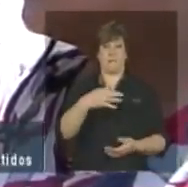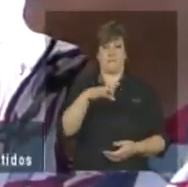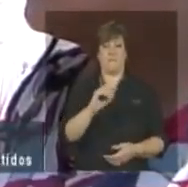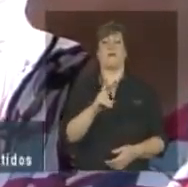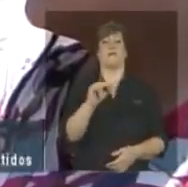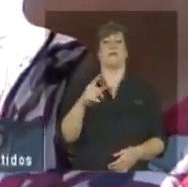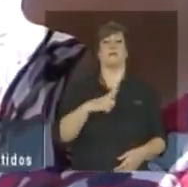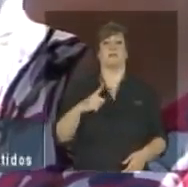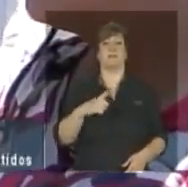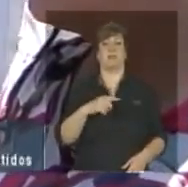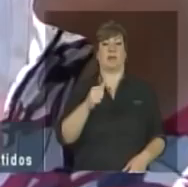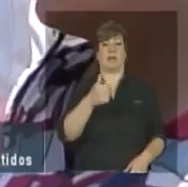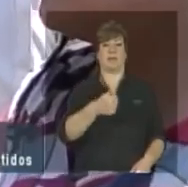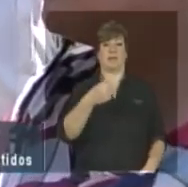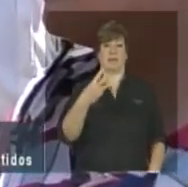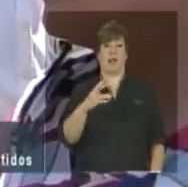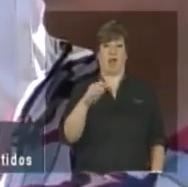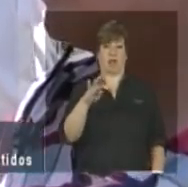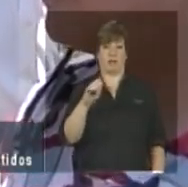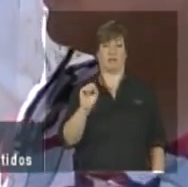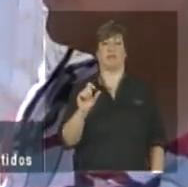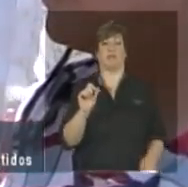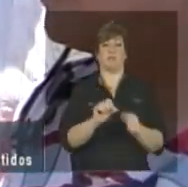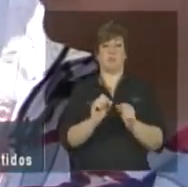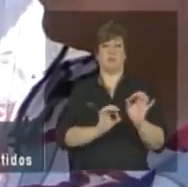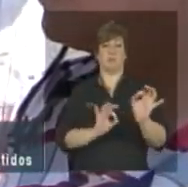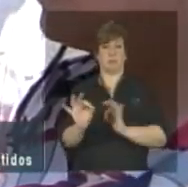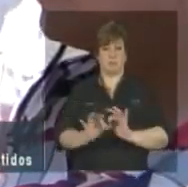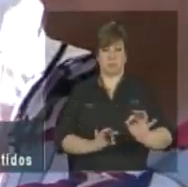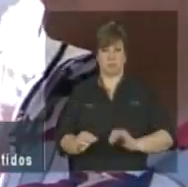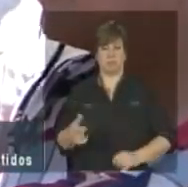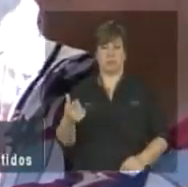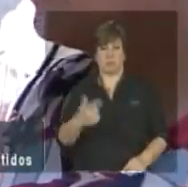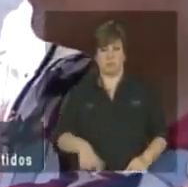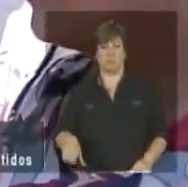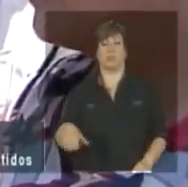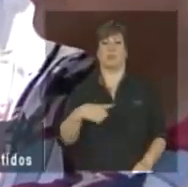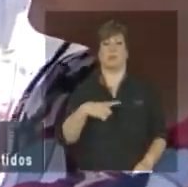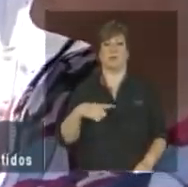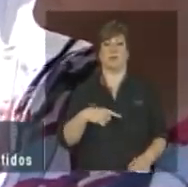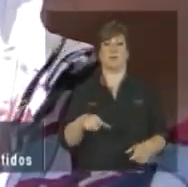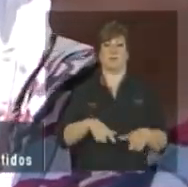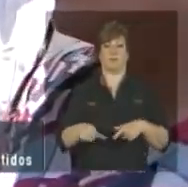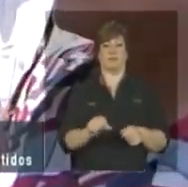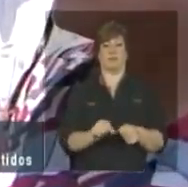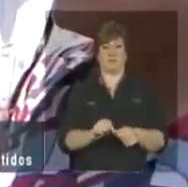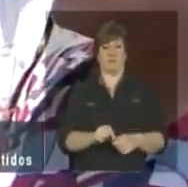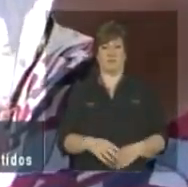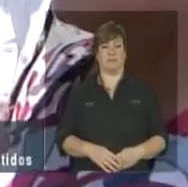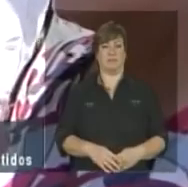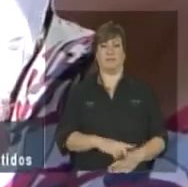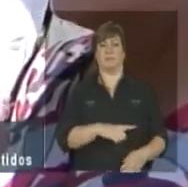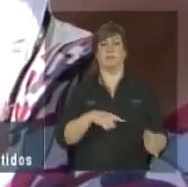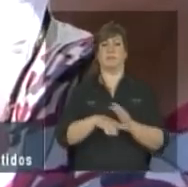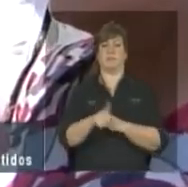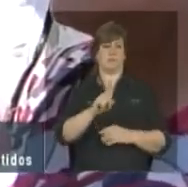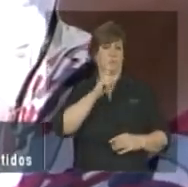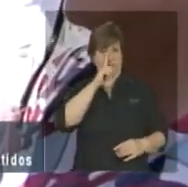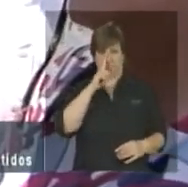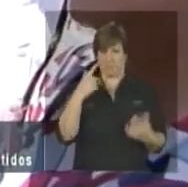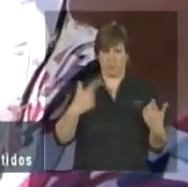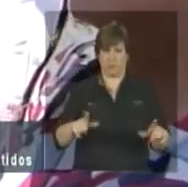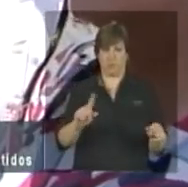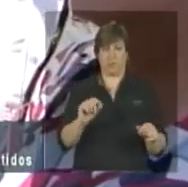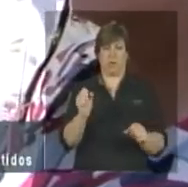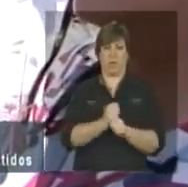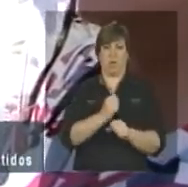teremos 13 lotes remobilizados e com serviços sendo executados. Então não há perigo de nova mudança no prazo de